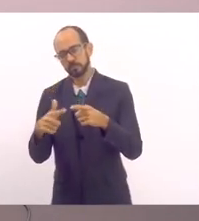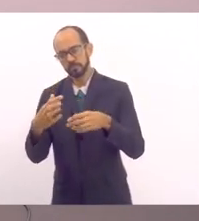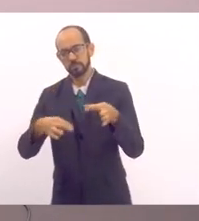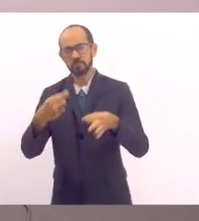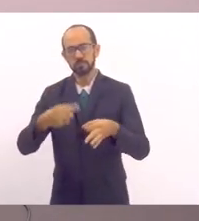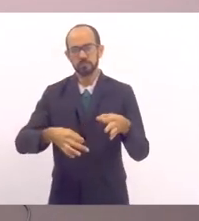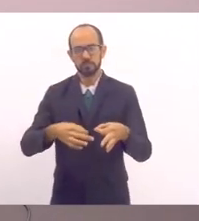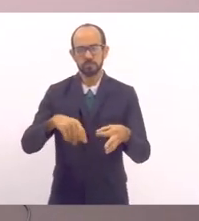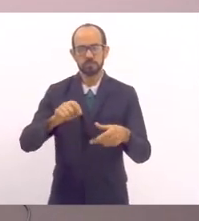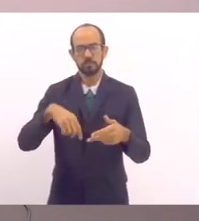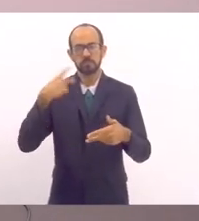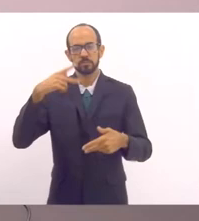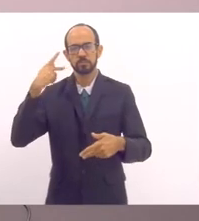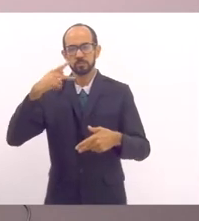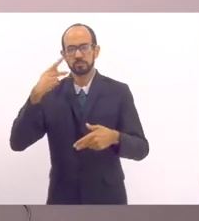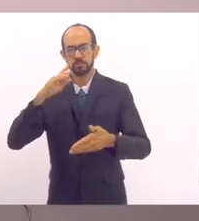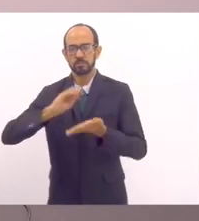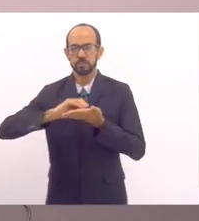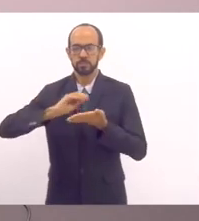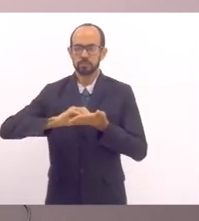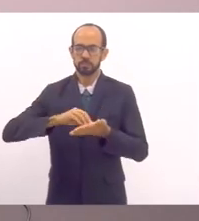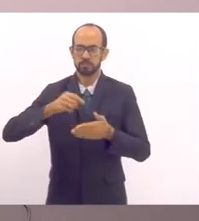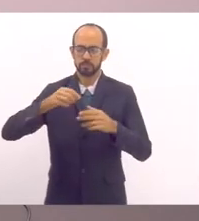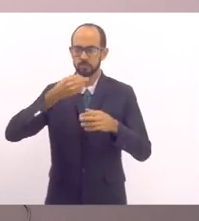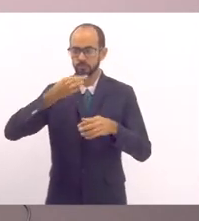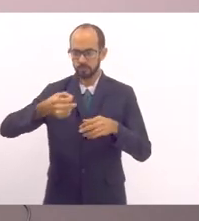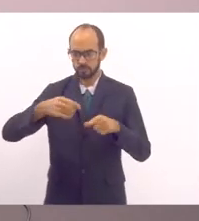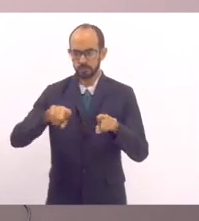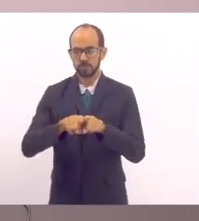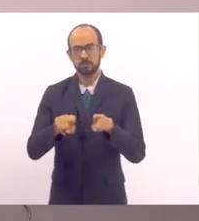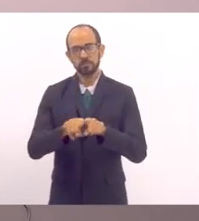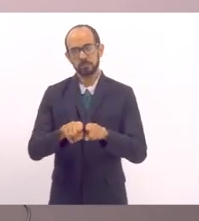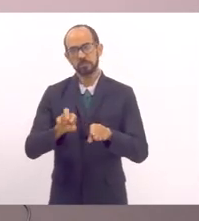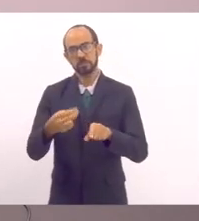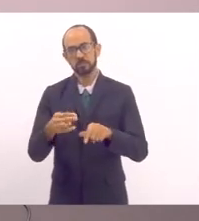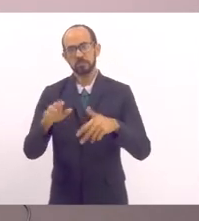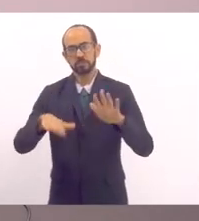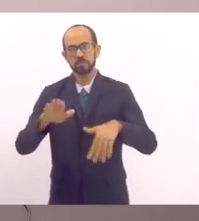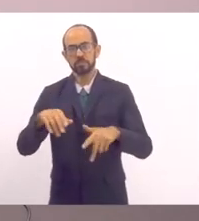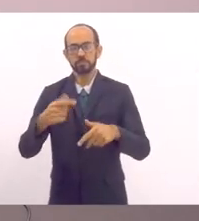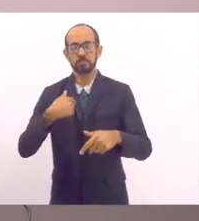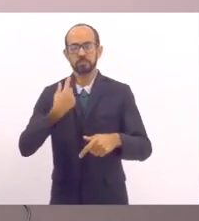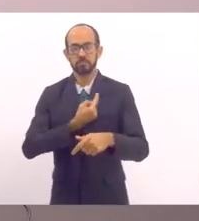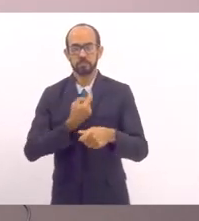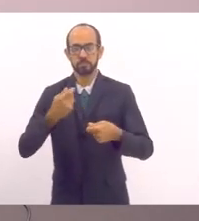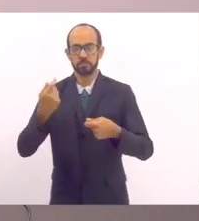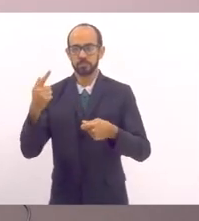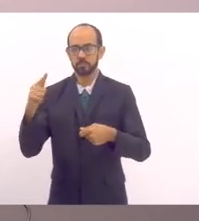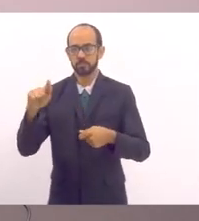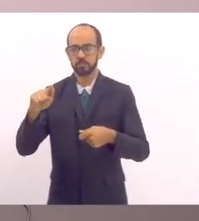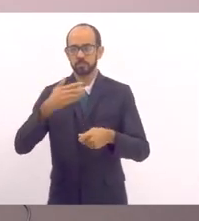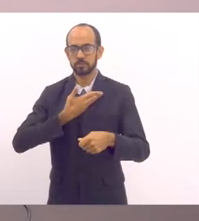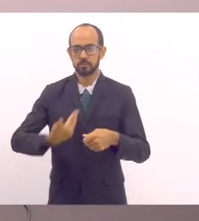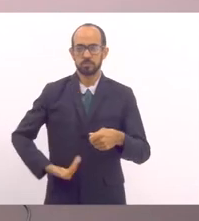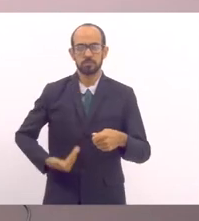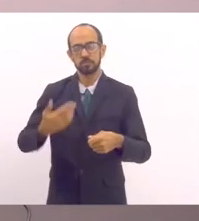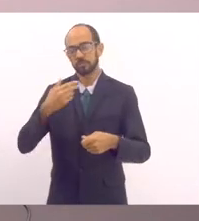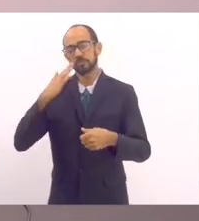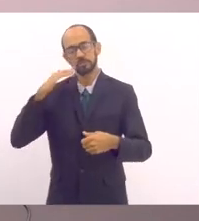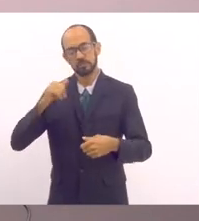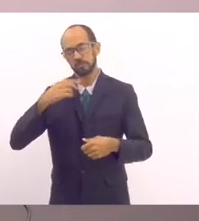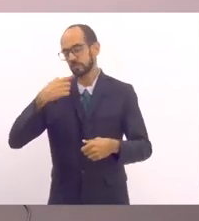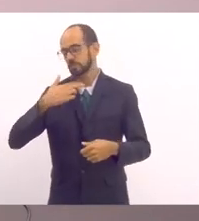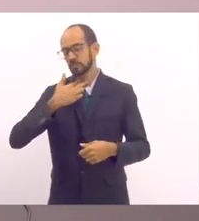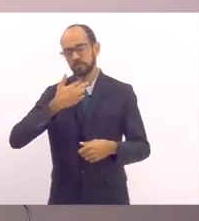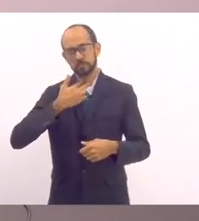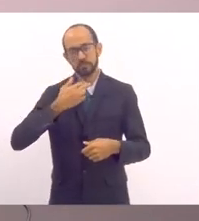se manifesta e tal. Às vezes a gente quer alguma coisa, mesmo o gestor público, o próprio parlamentar, diga, pô, a comissão do CGJ, isso não pode. Ou dentro do turismo, a PGE,